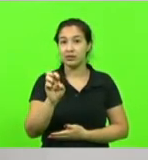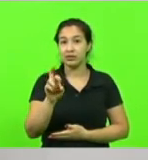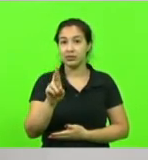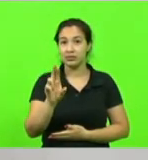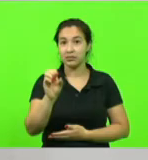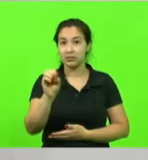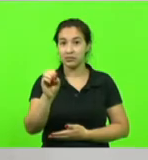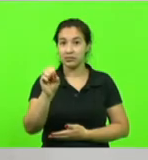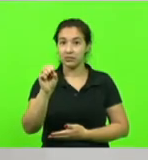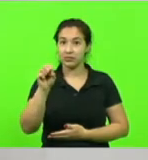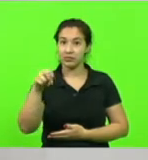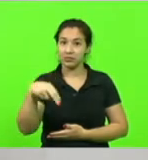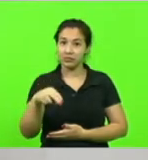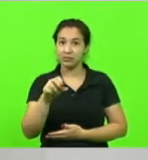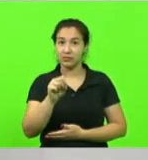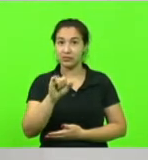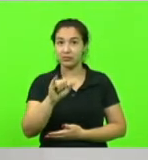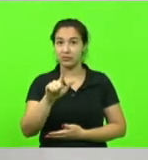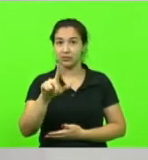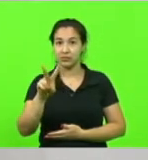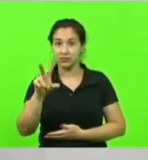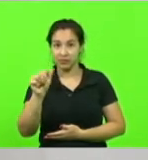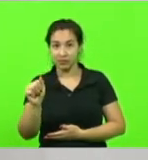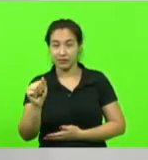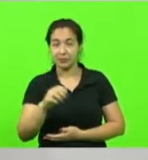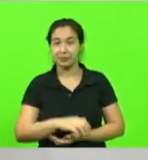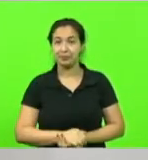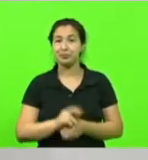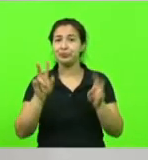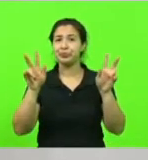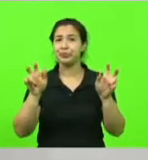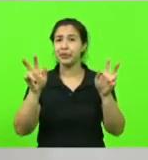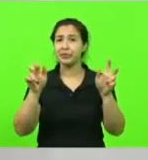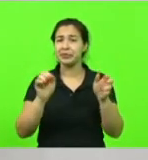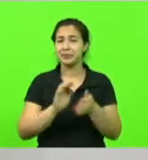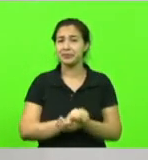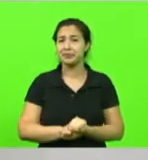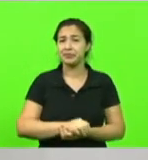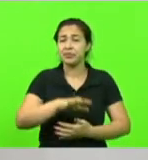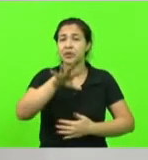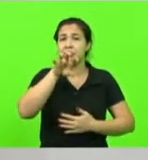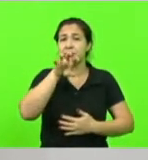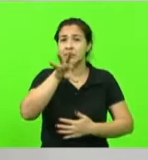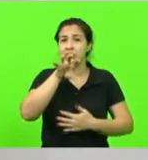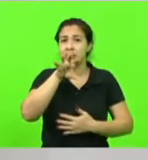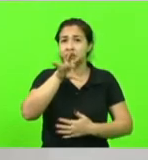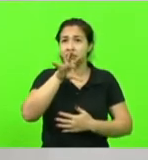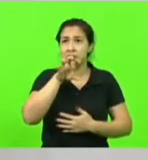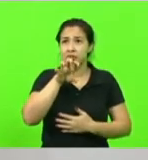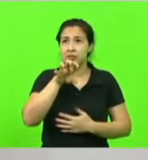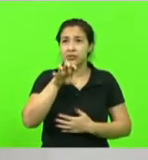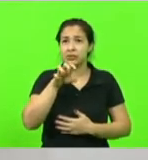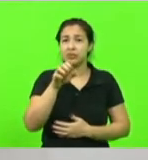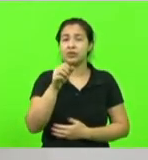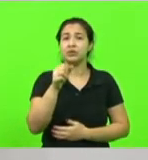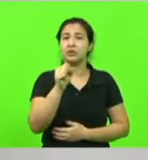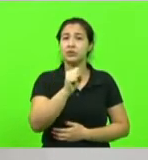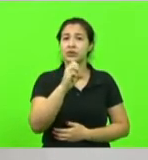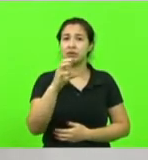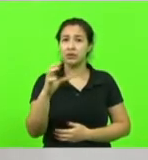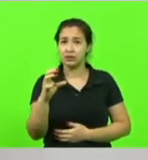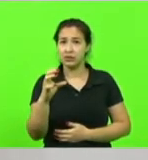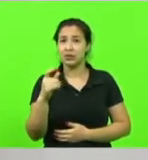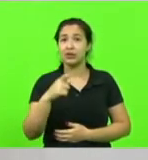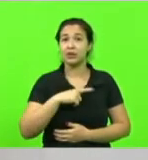NSC. Caso dos respiradores em Santa Catarina tem 34 milhões